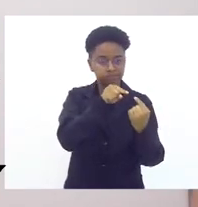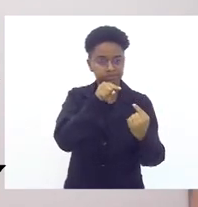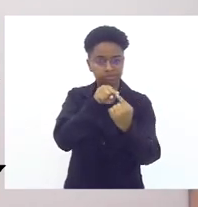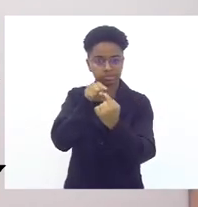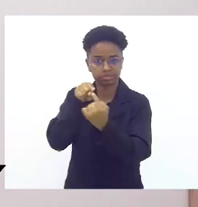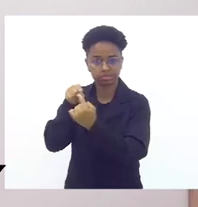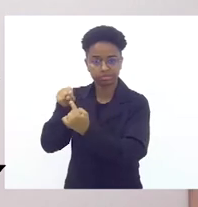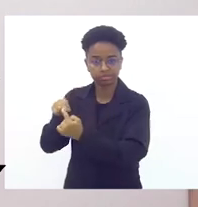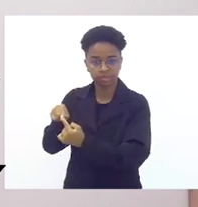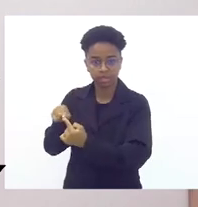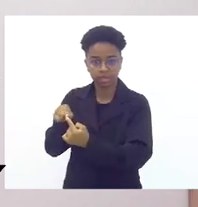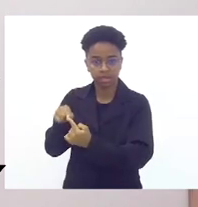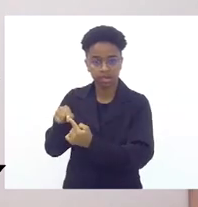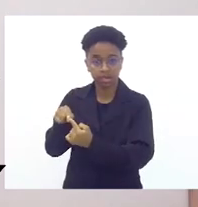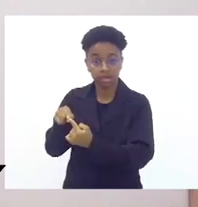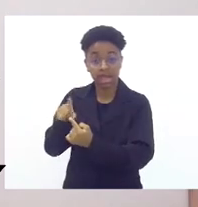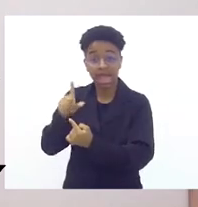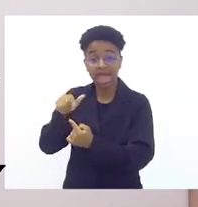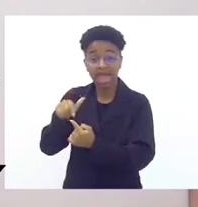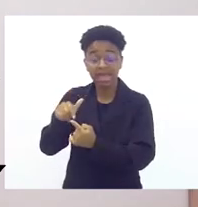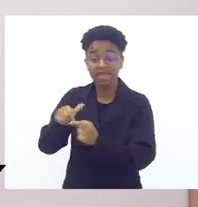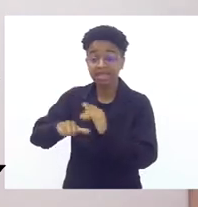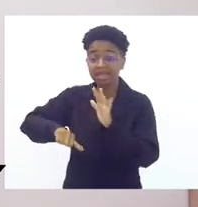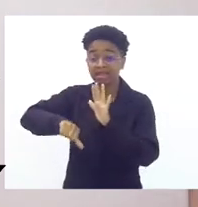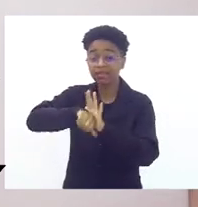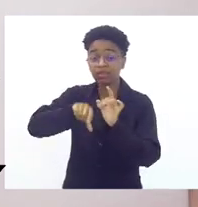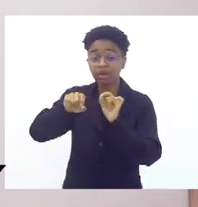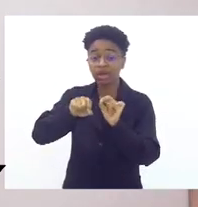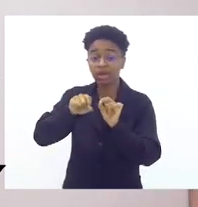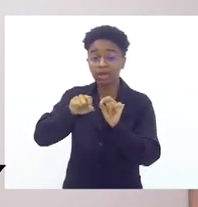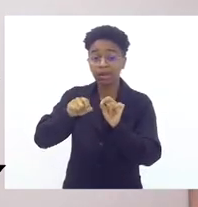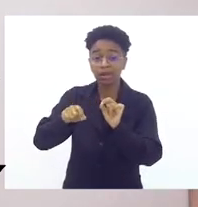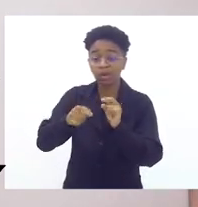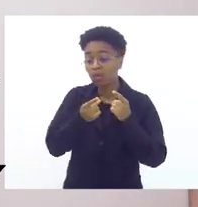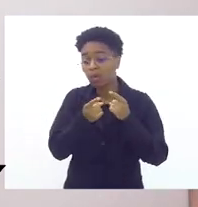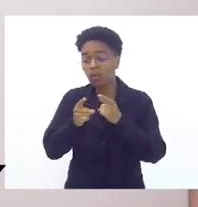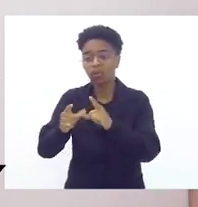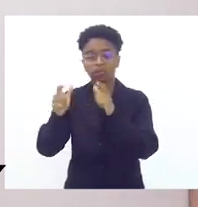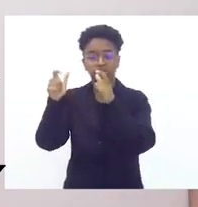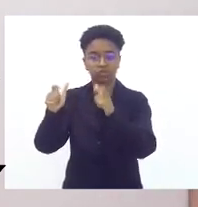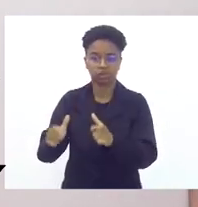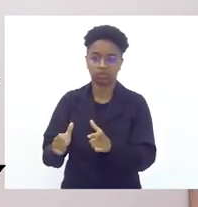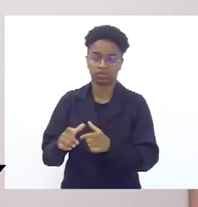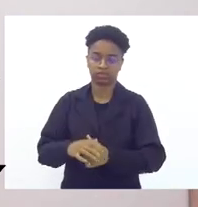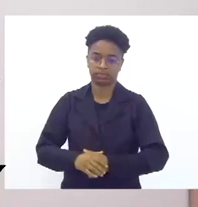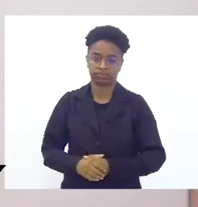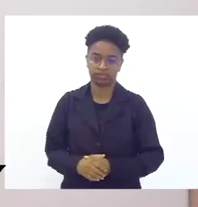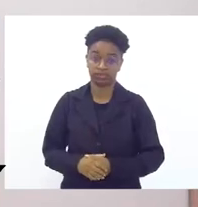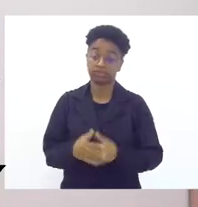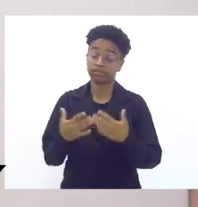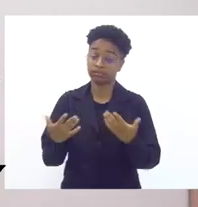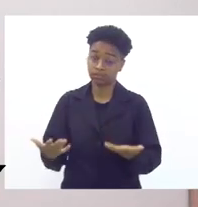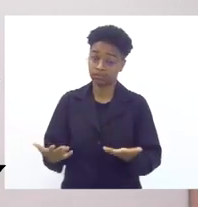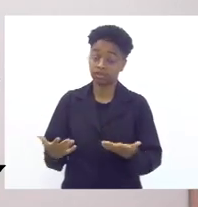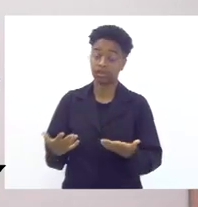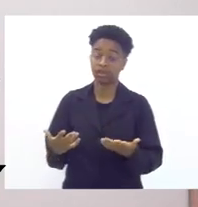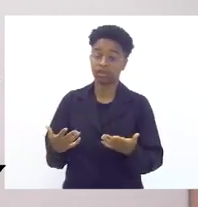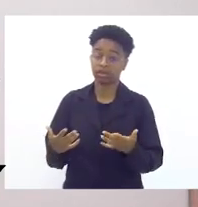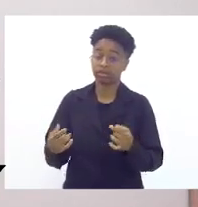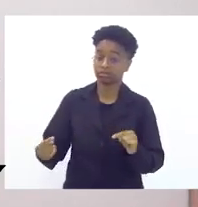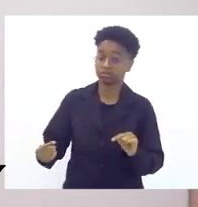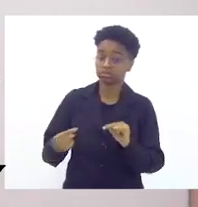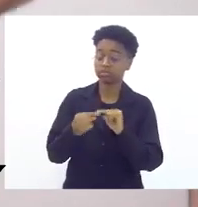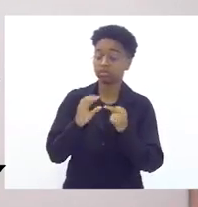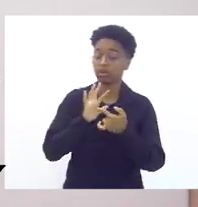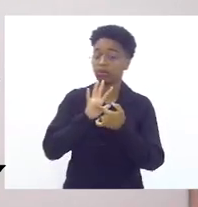são contra crimes patrimoniais isso diz muito sobre